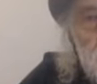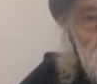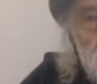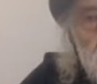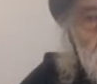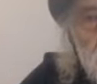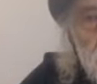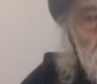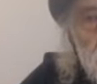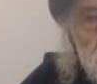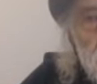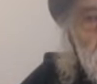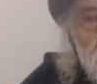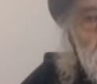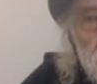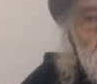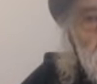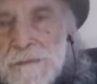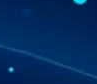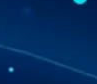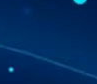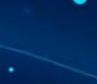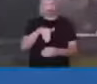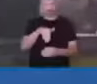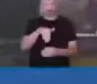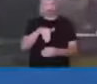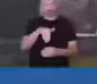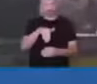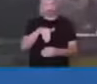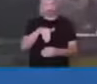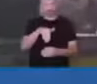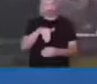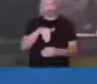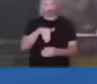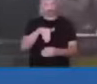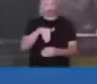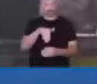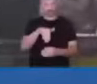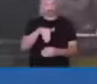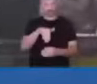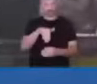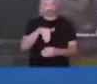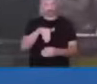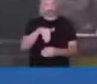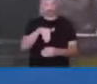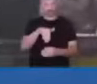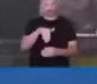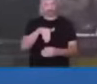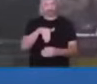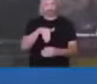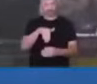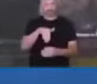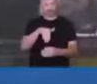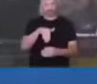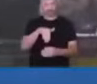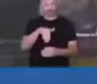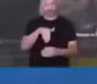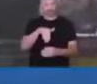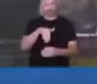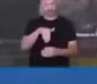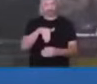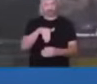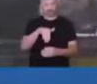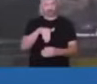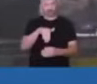do Chiquinho Brazão. É um vídeo do canal Cortes 247. que está chegando a 500 mil inscritos. Vamos